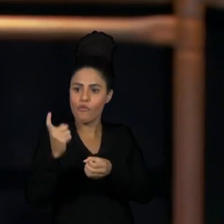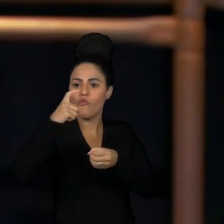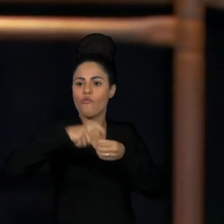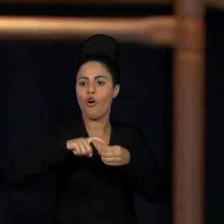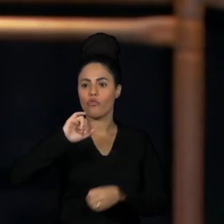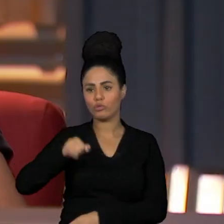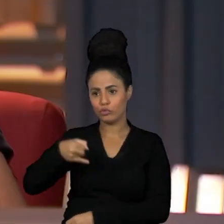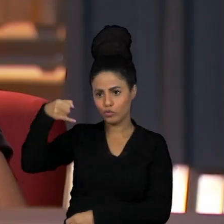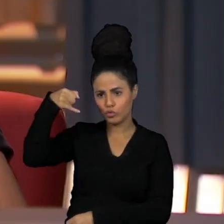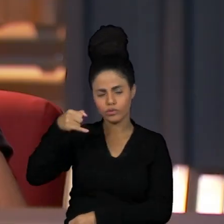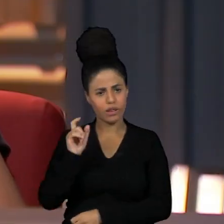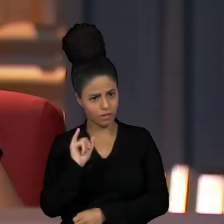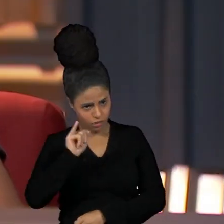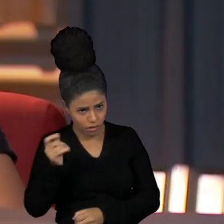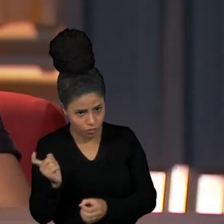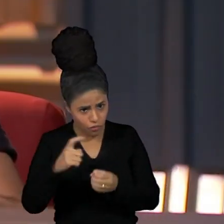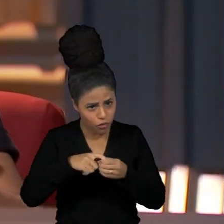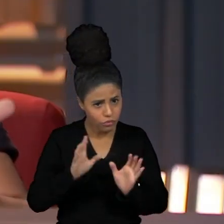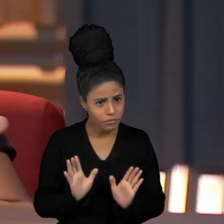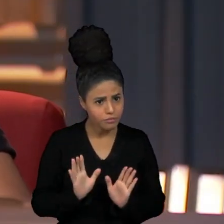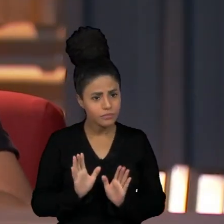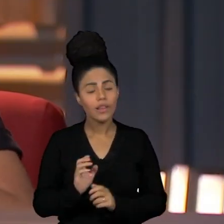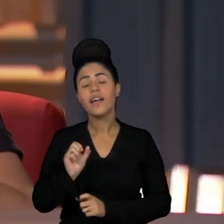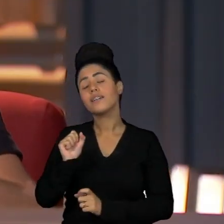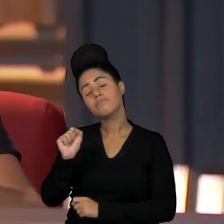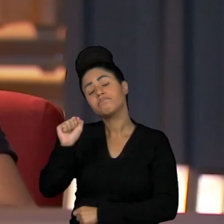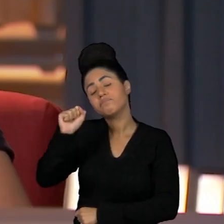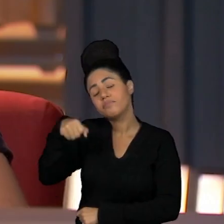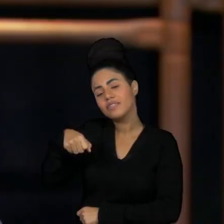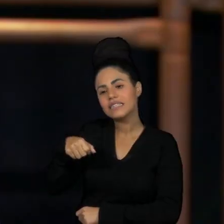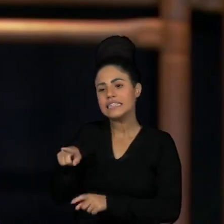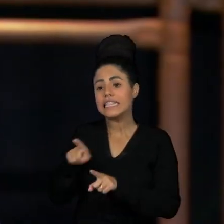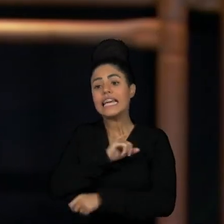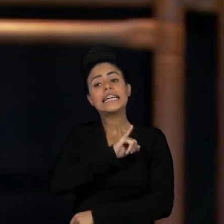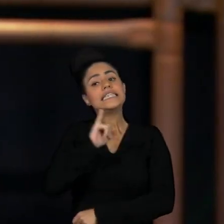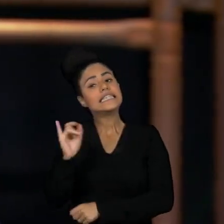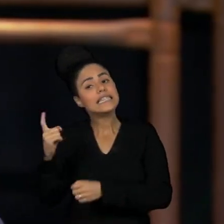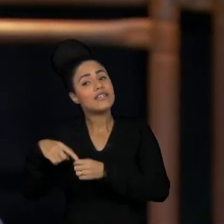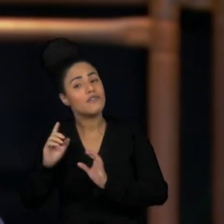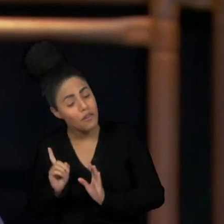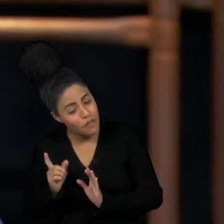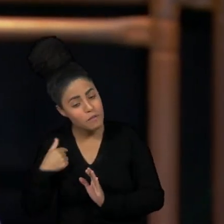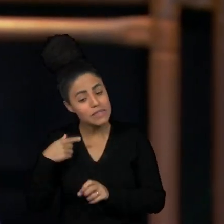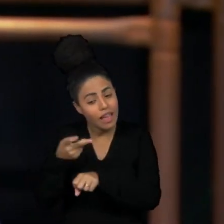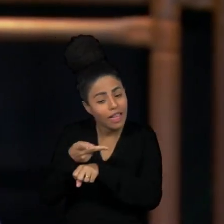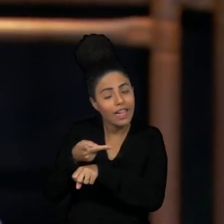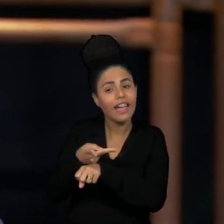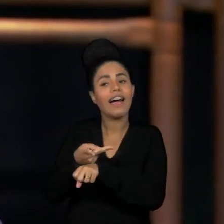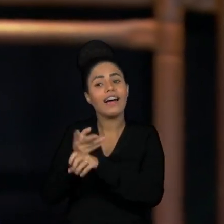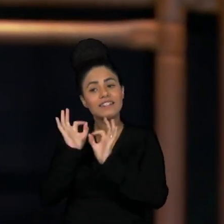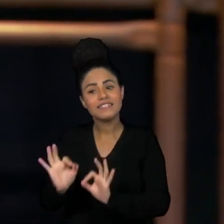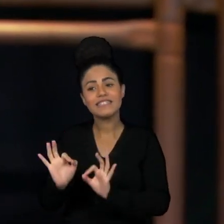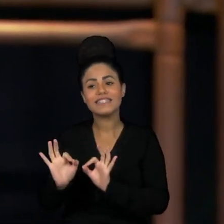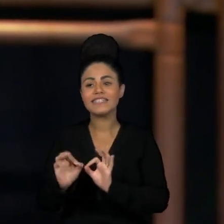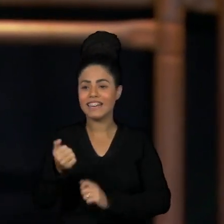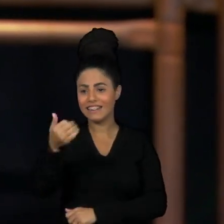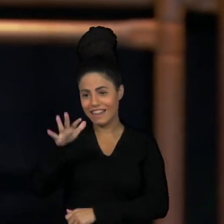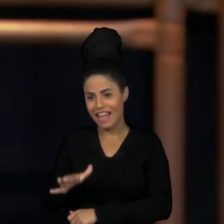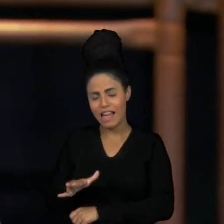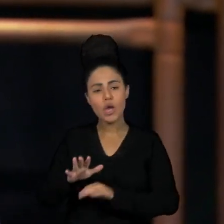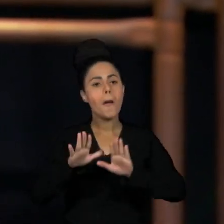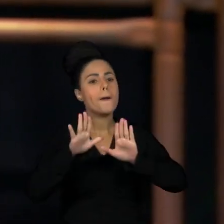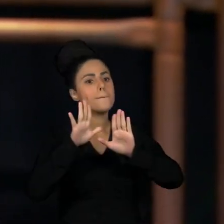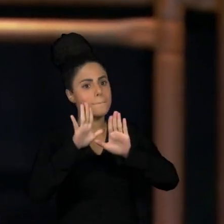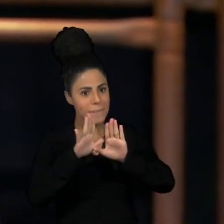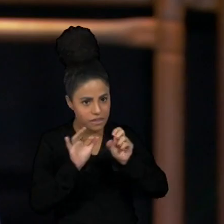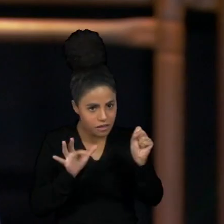devolve? Devolve. Porque... Se um dia não devolver, já lascou tudo. Porque já acabou, já né? era. Mas é que é